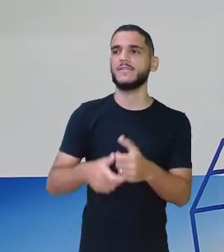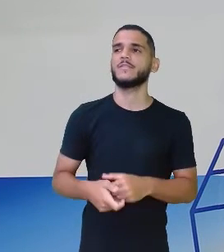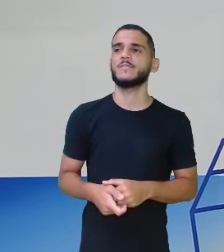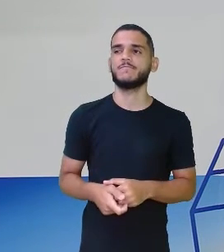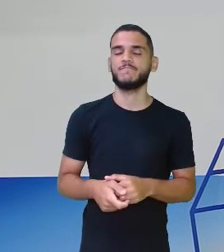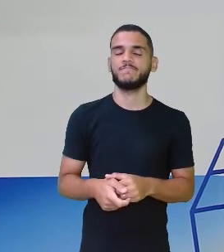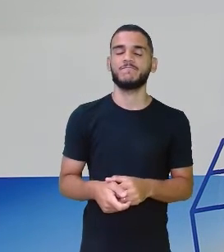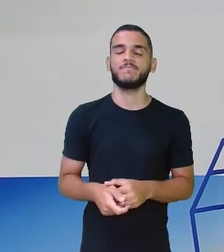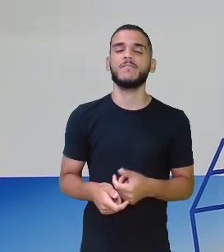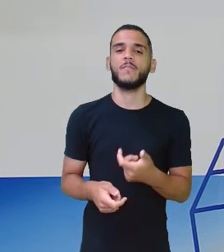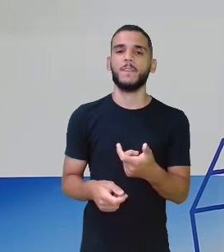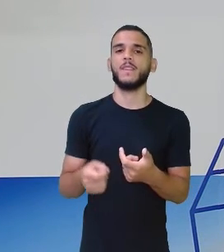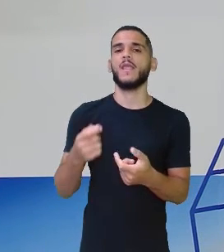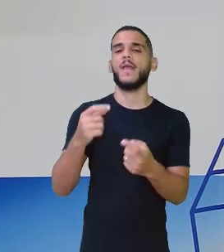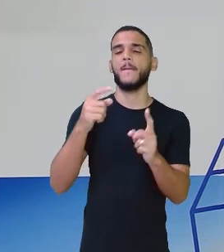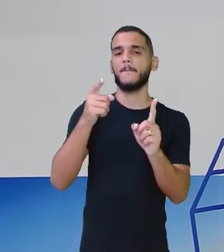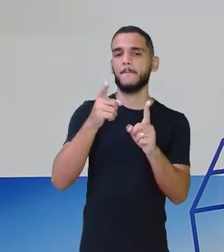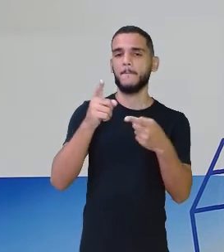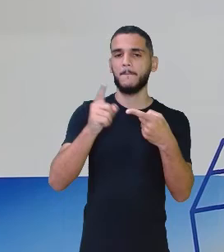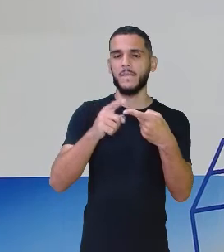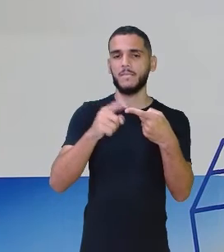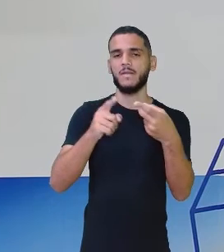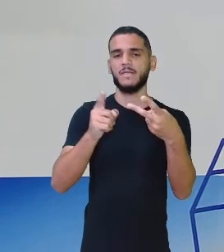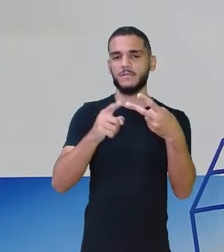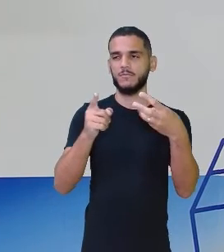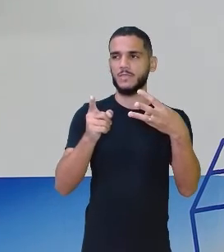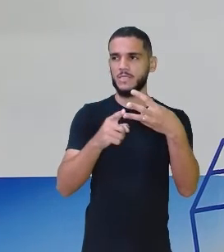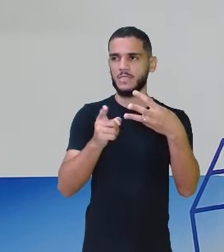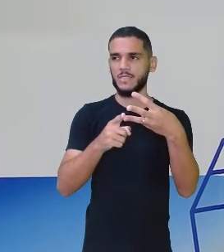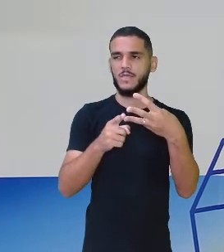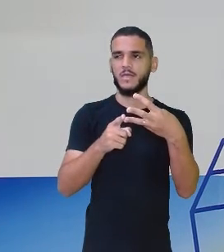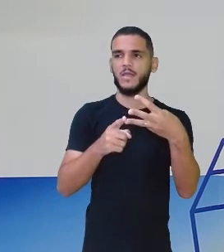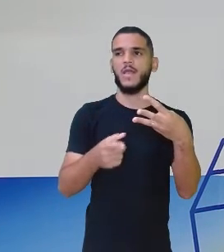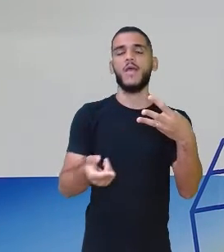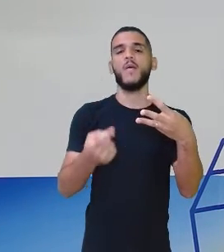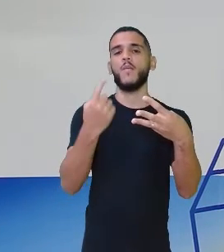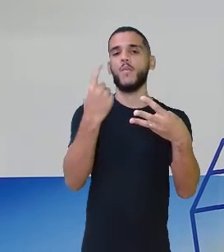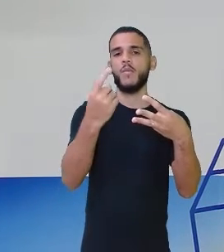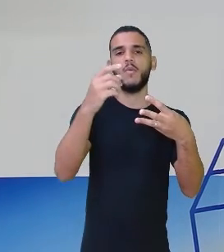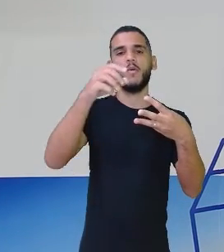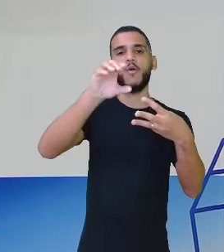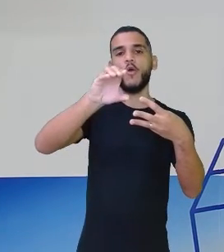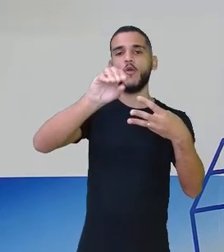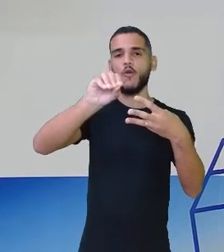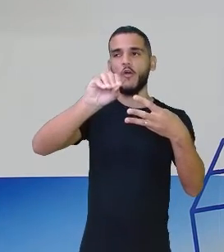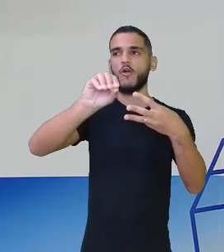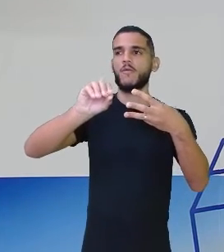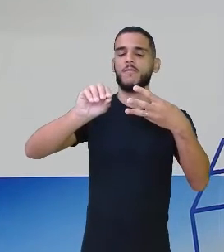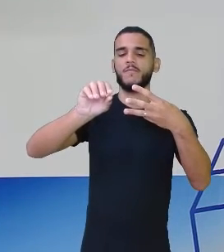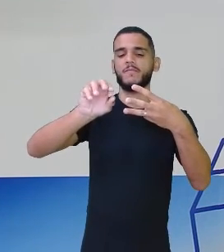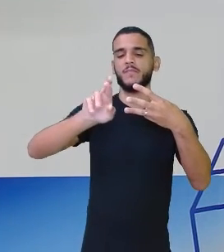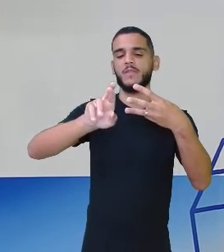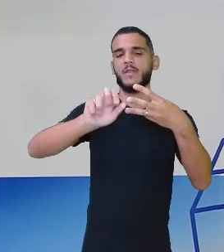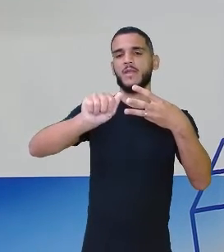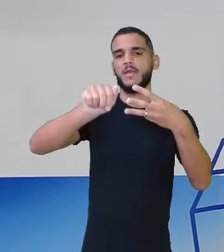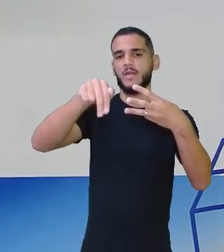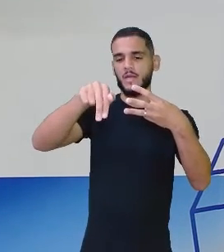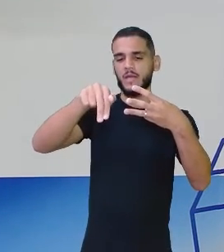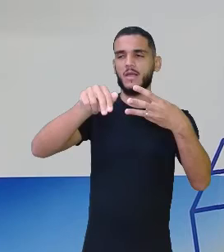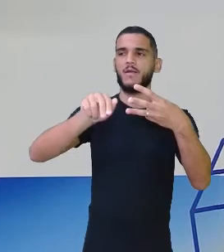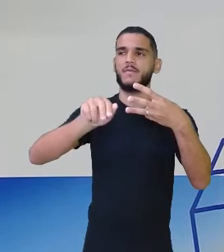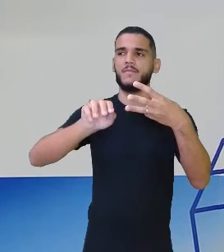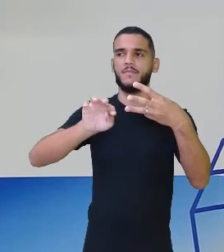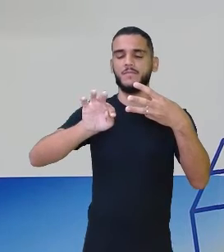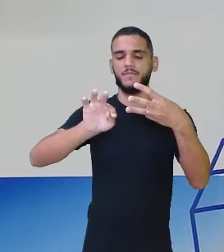de feirante é o rã e de presente o zen. Confirma,